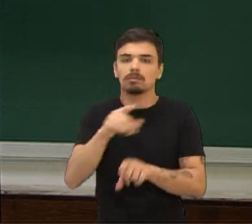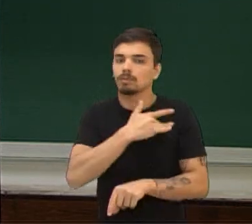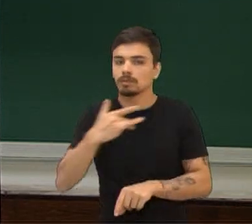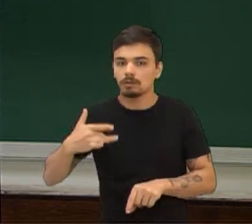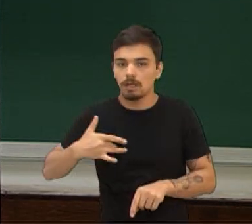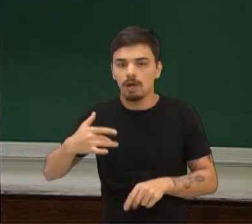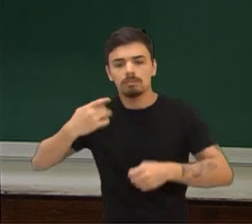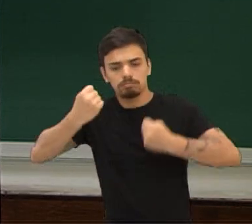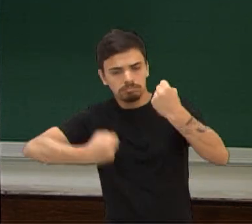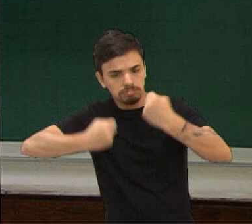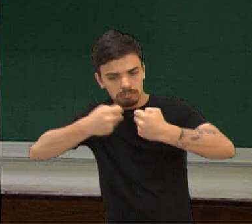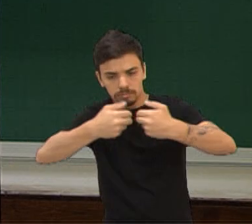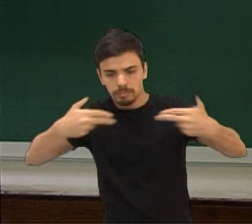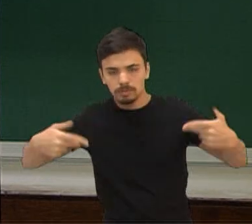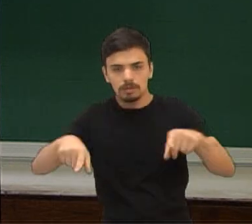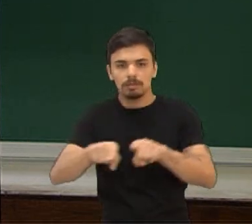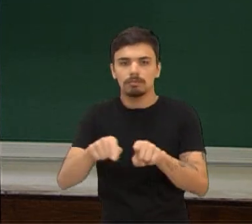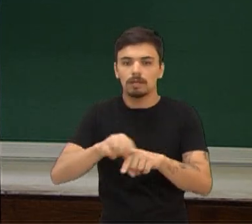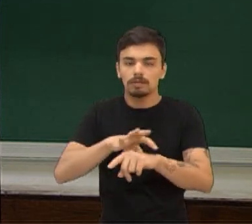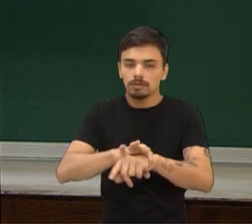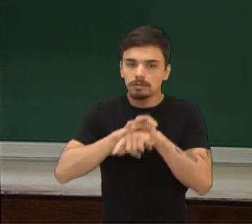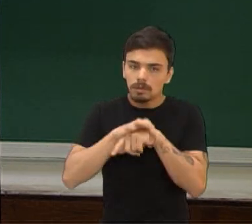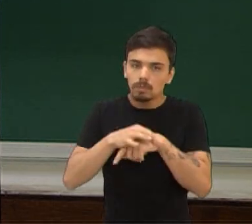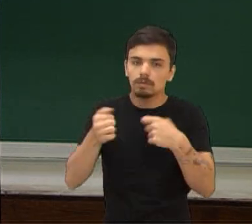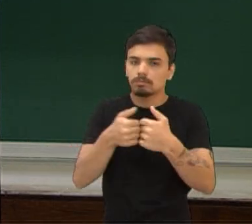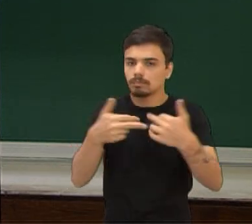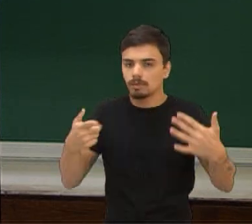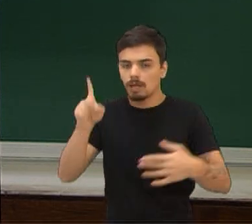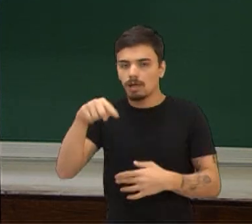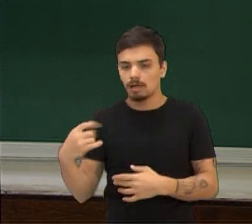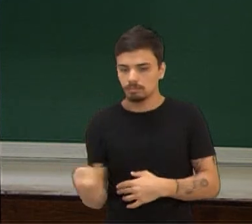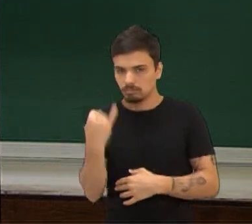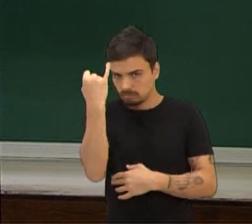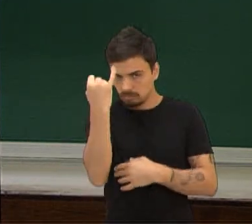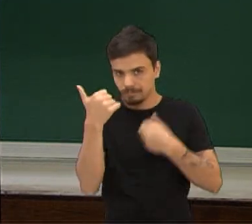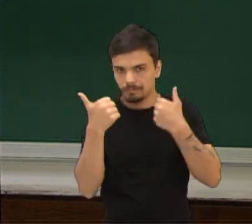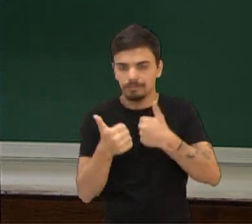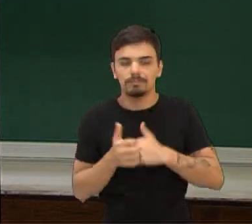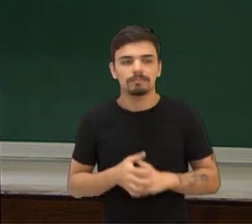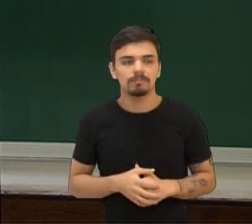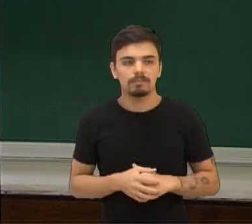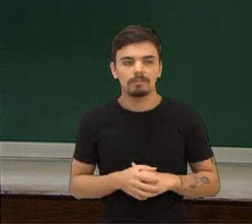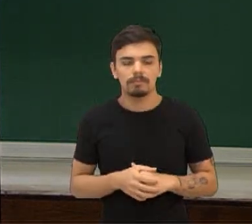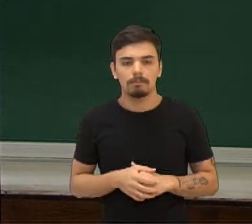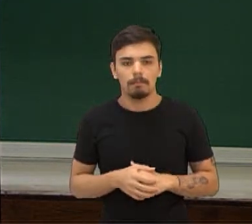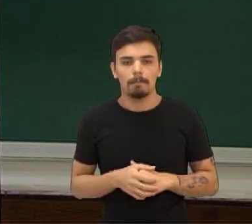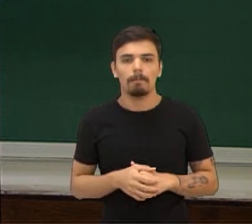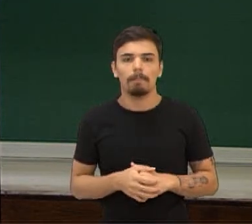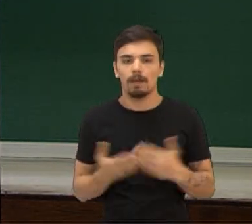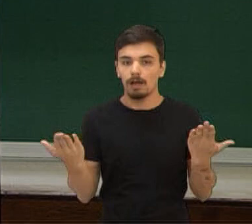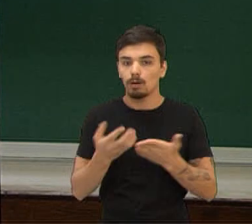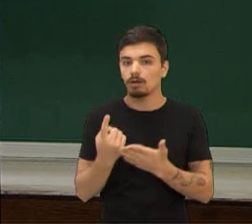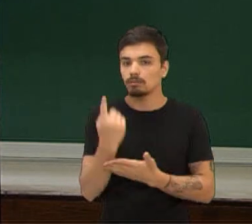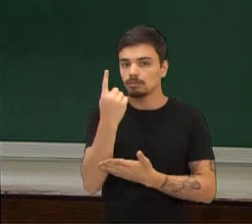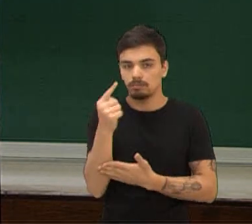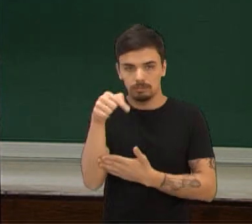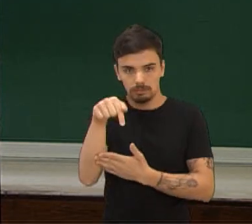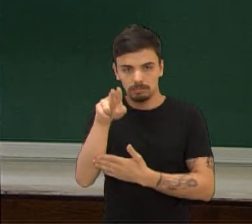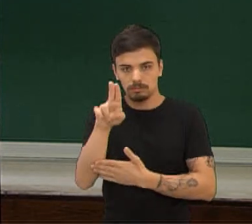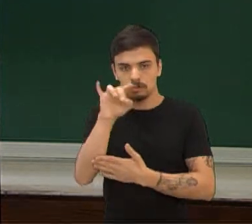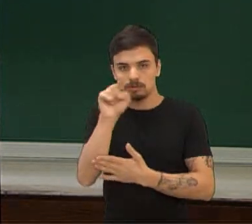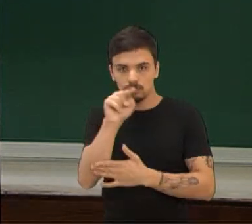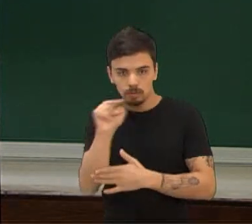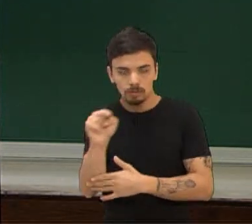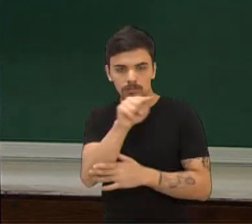à segurança, todos esses direitos que nós concebemos como fundamentais. Ok? Um quiz lá para a gente ver